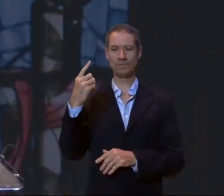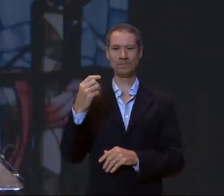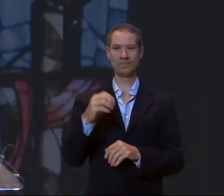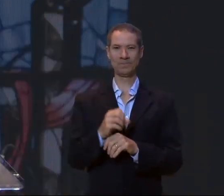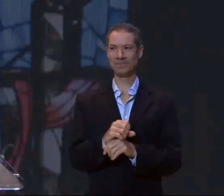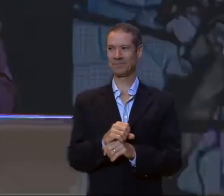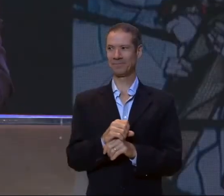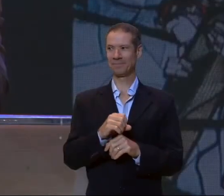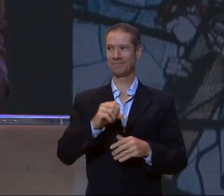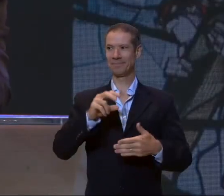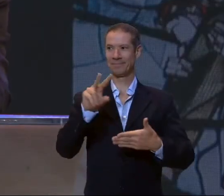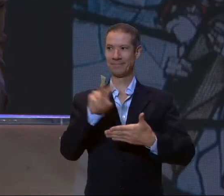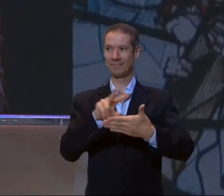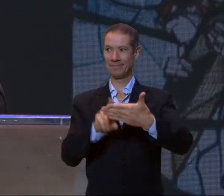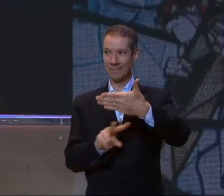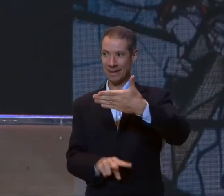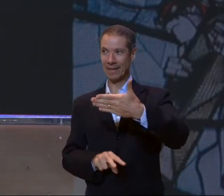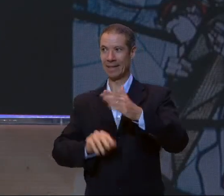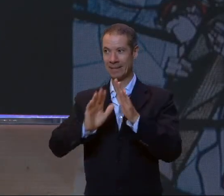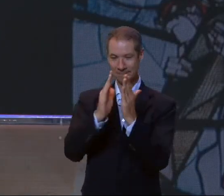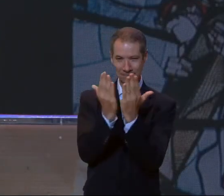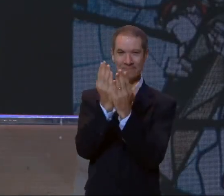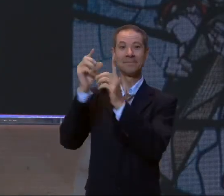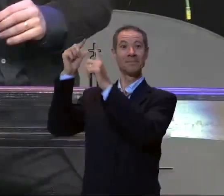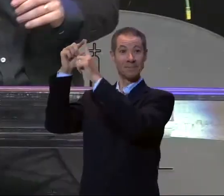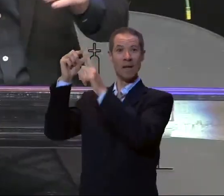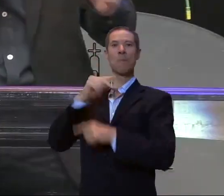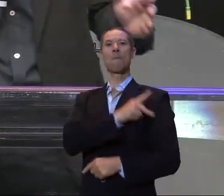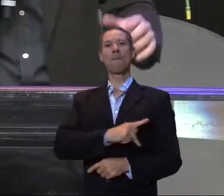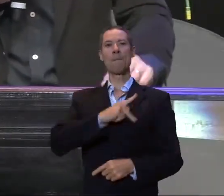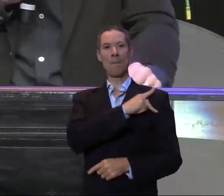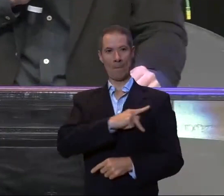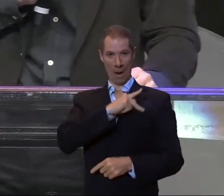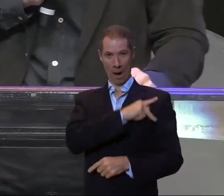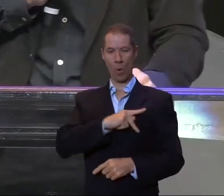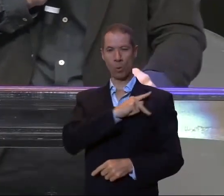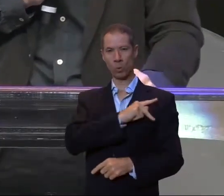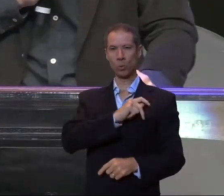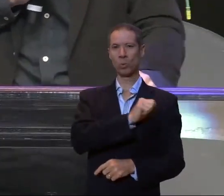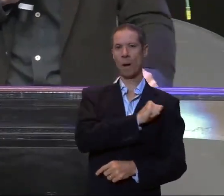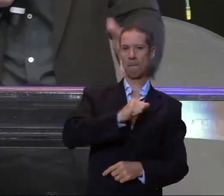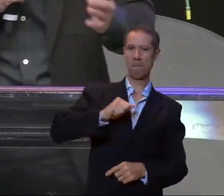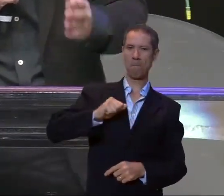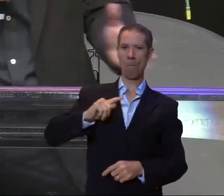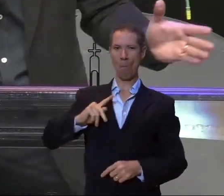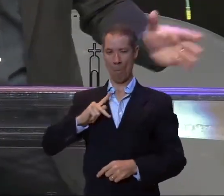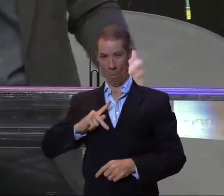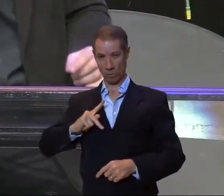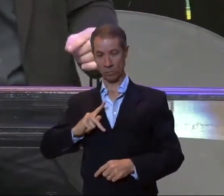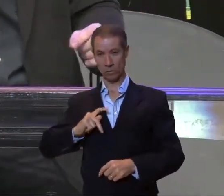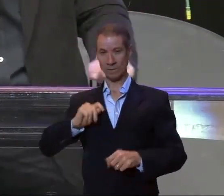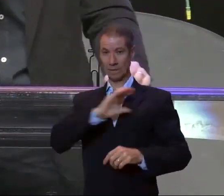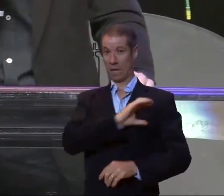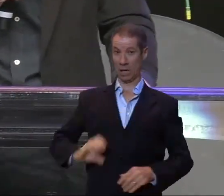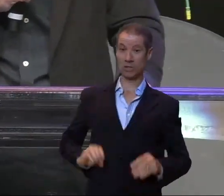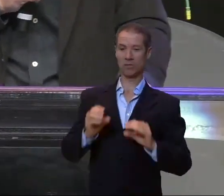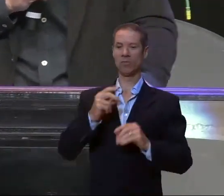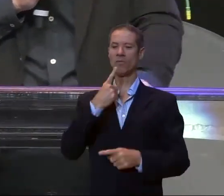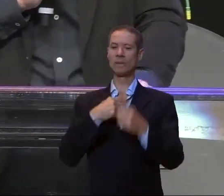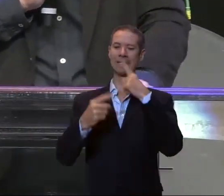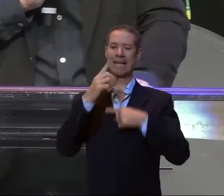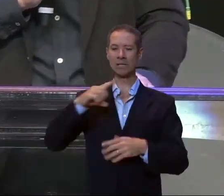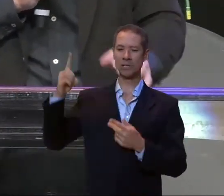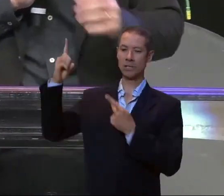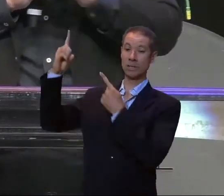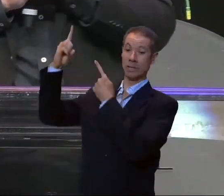quero ler com vocês. Diz assim a palavra do Senhor: Paulo, apóstolo de Cristo Jesus, pela vontade de Deus, e o irmão